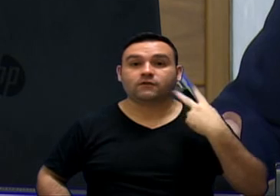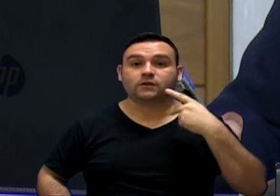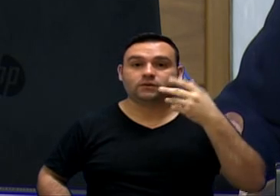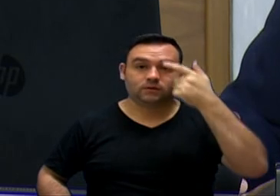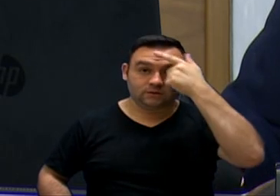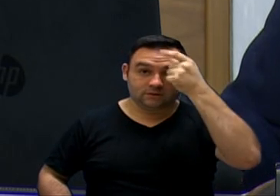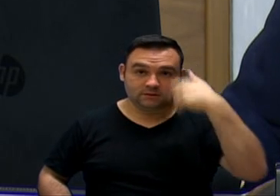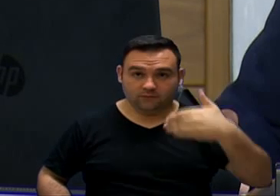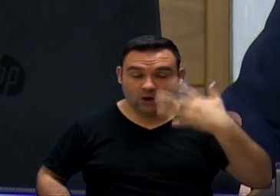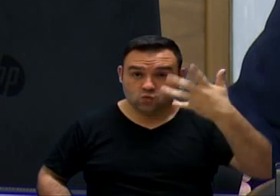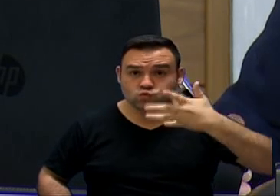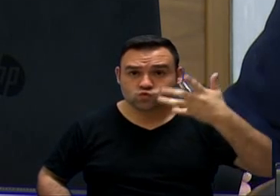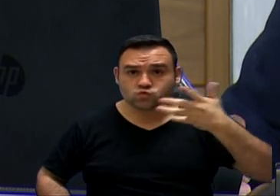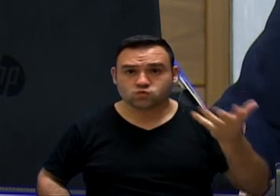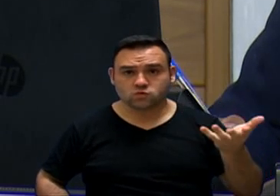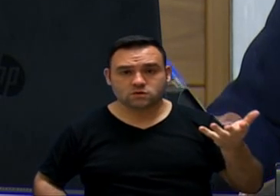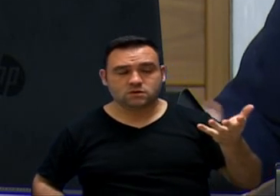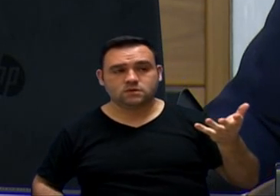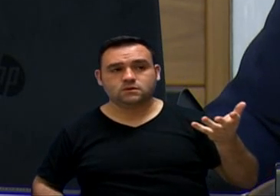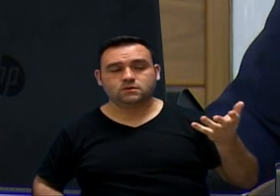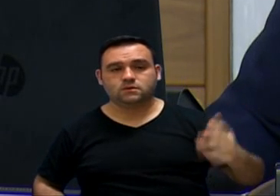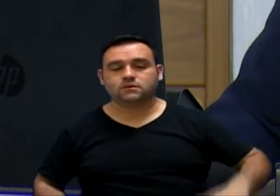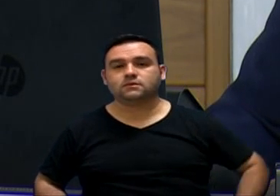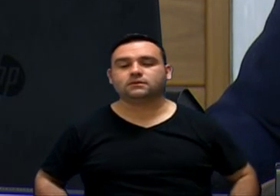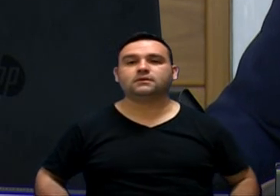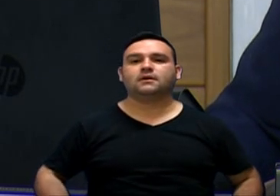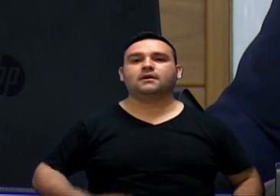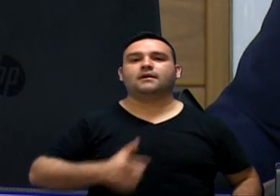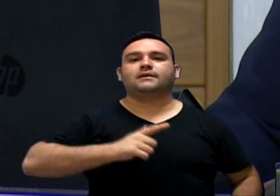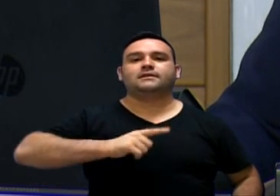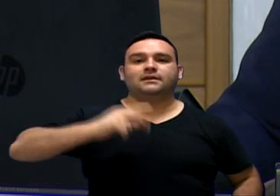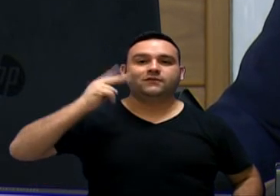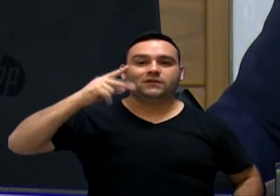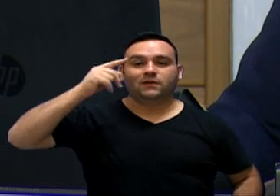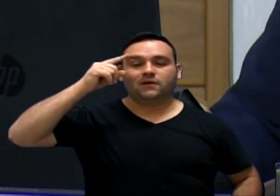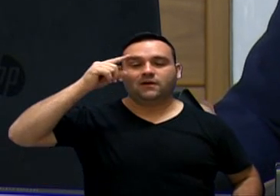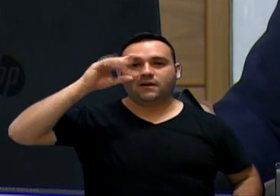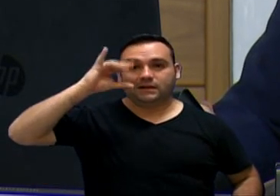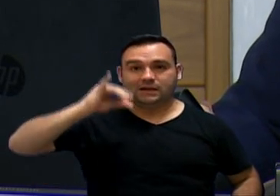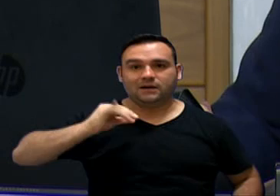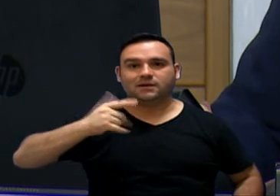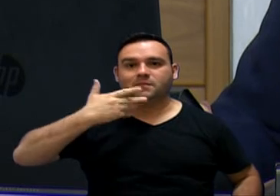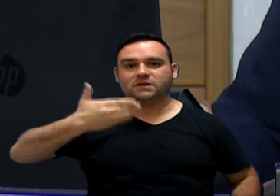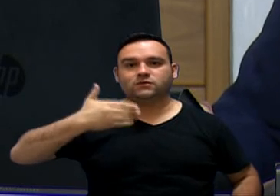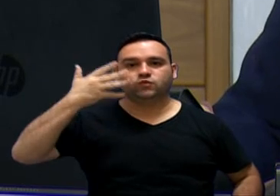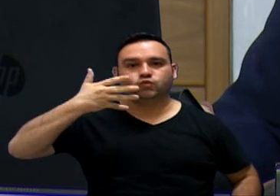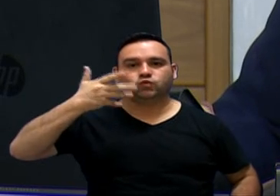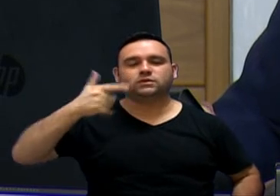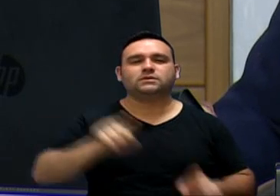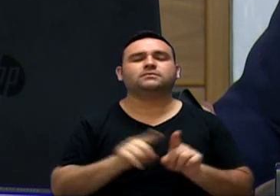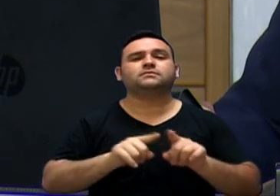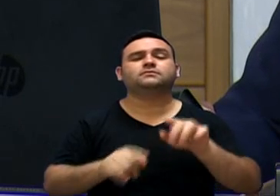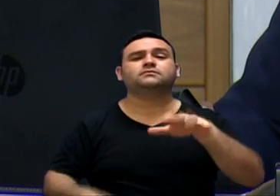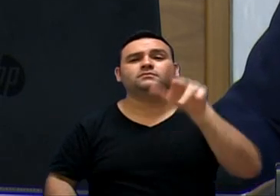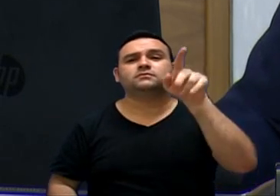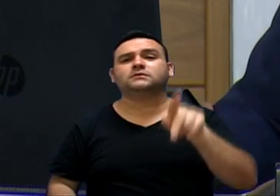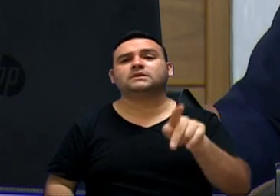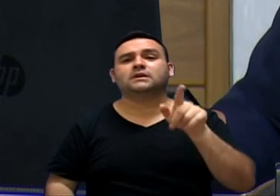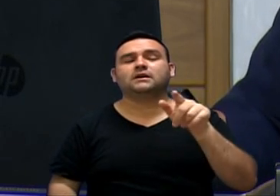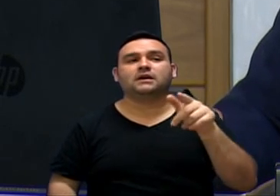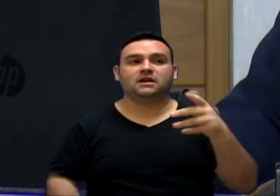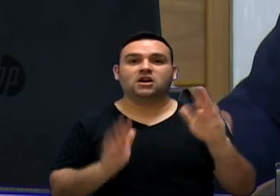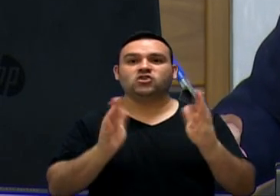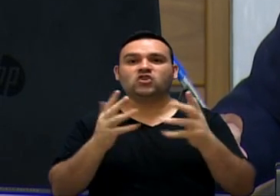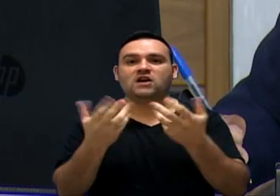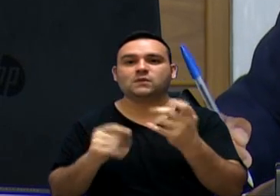O vereador Dylan vai usar a palavra. Nós temos a vereadora Iara, que pediu também a palavra. Senhor presidente, como ele